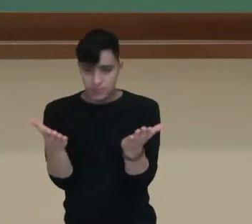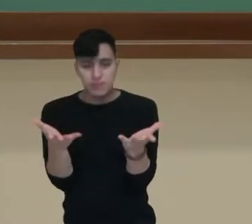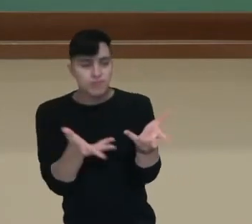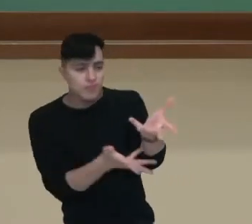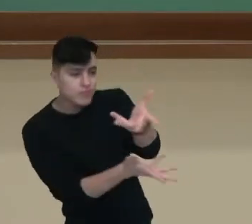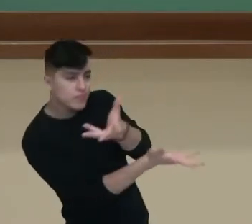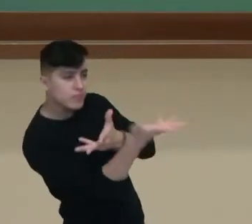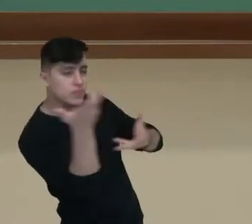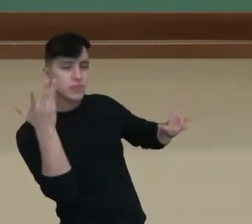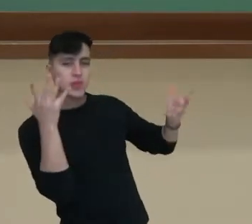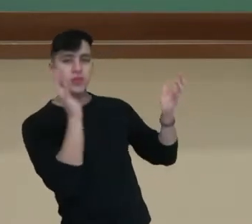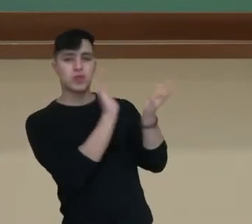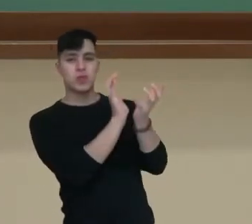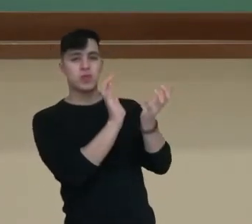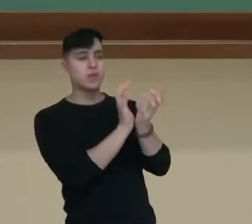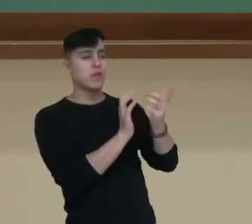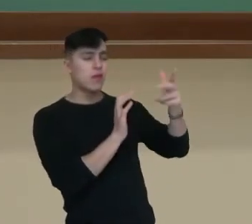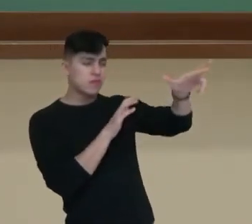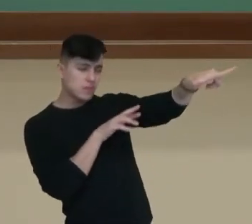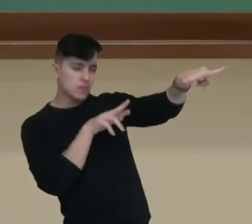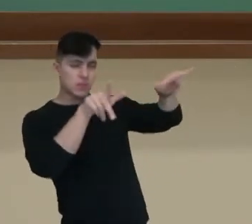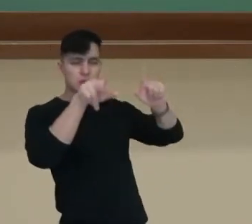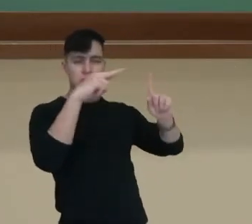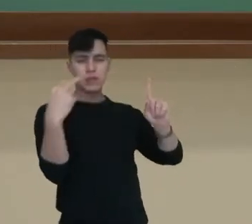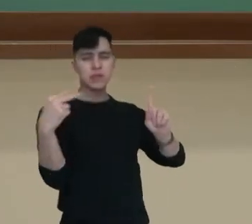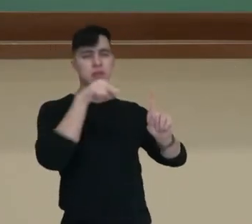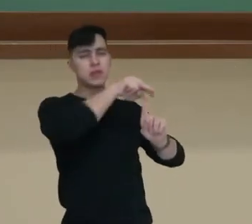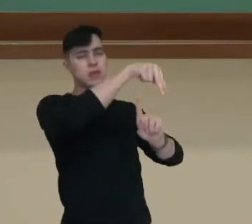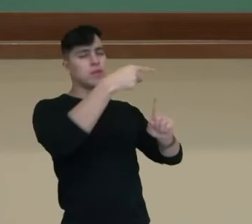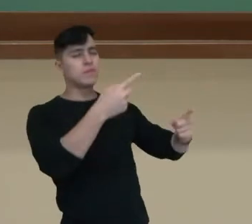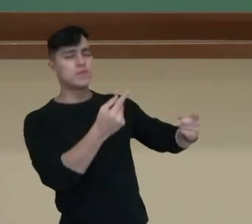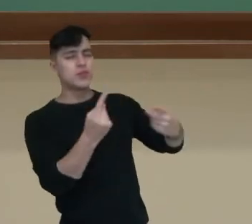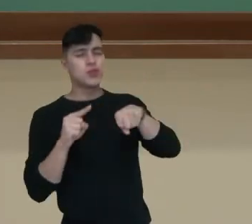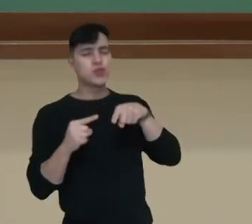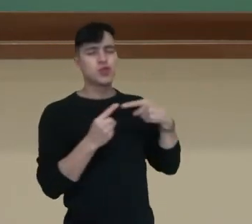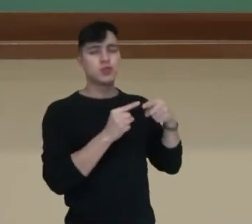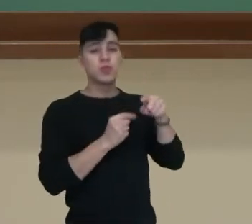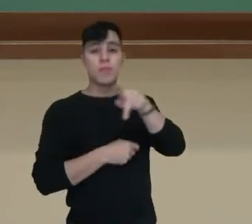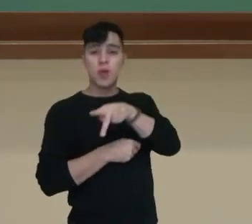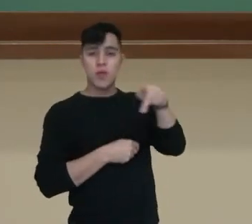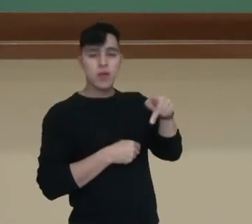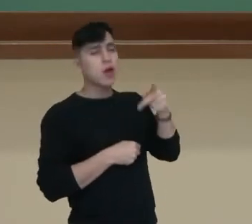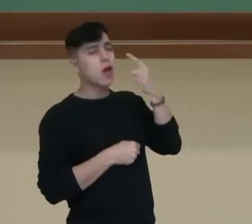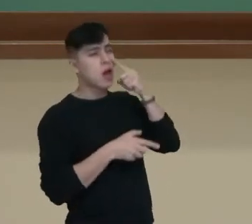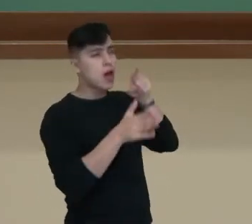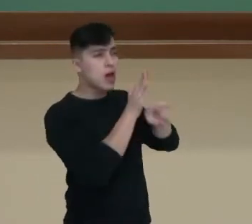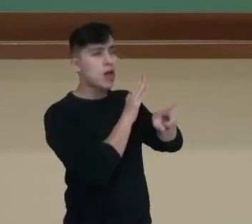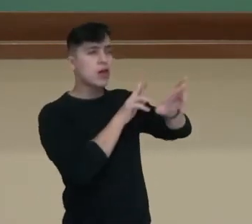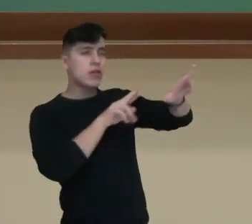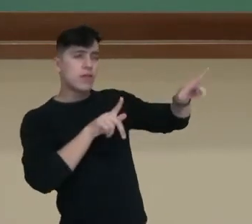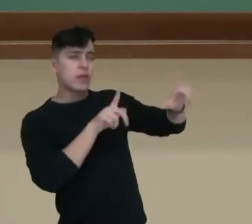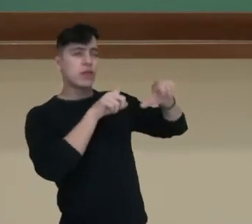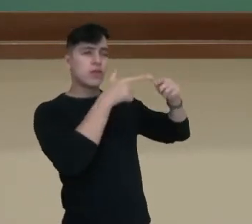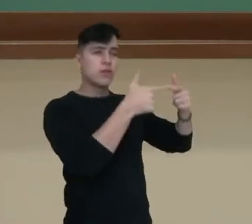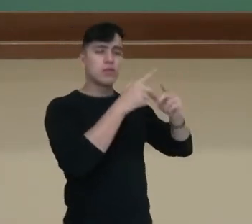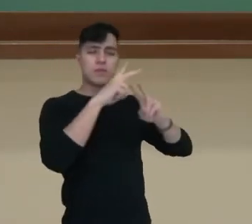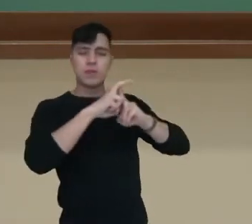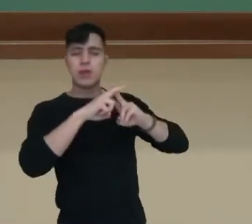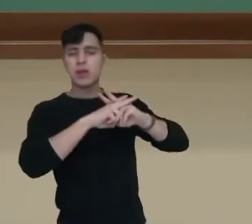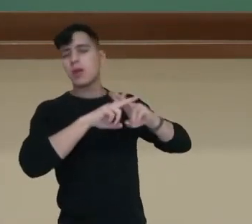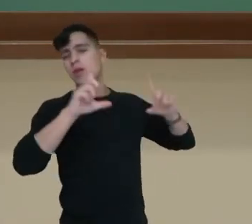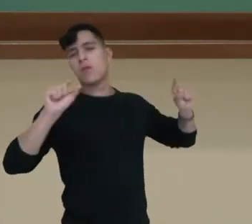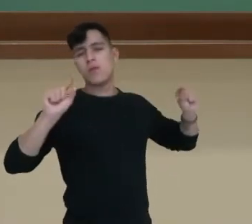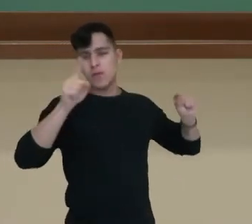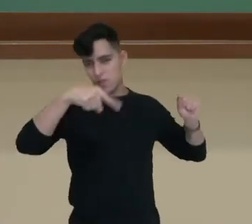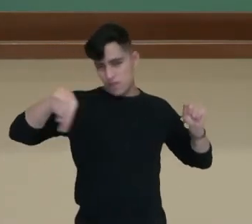e discuta a diferença com seus colegas. Então, discuta com seus colegas, com seu professor, aí qual a diferença entre briga e luta. Você já viu alguma